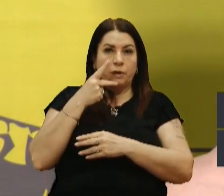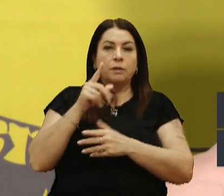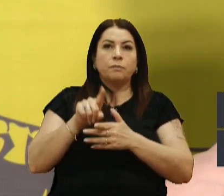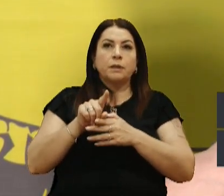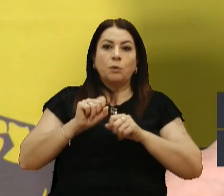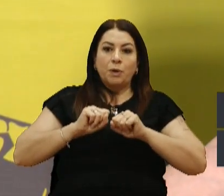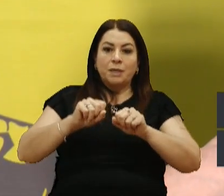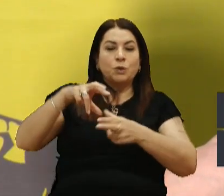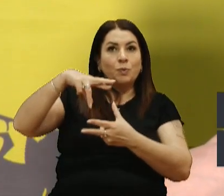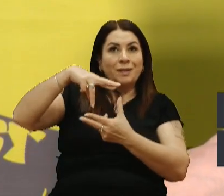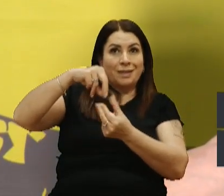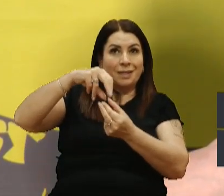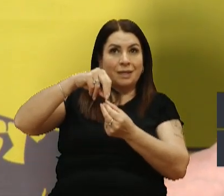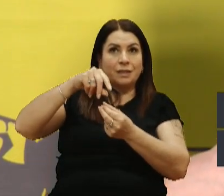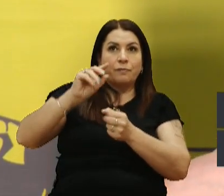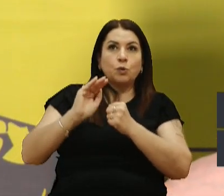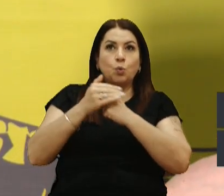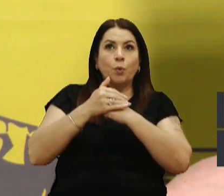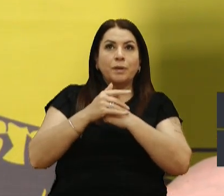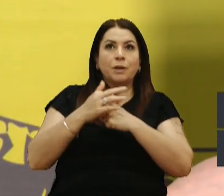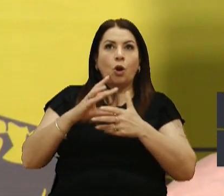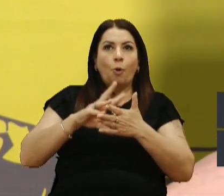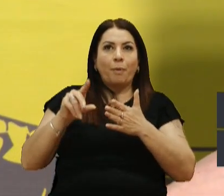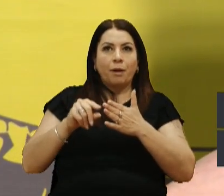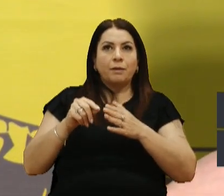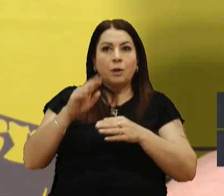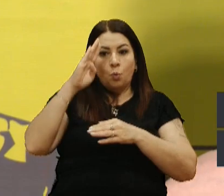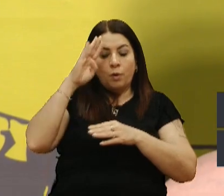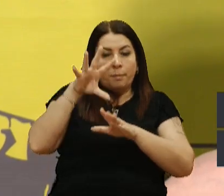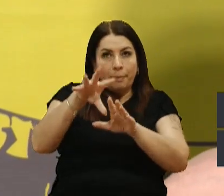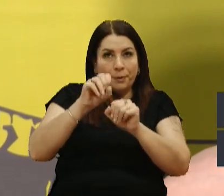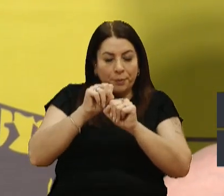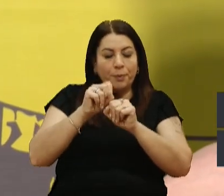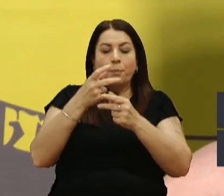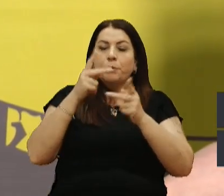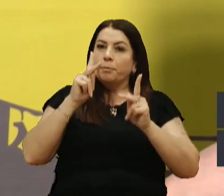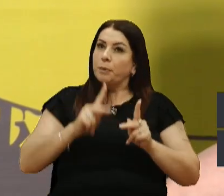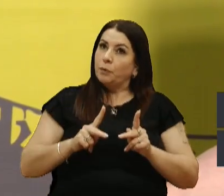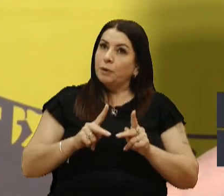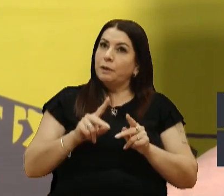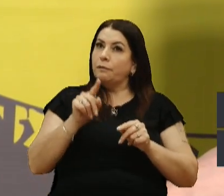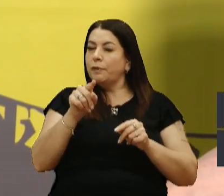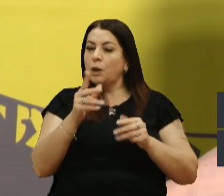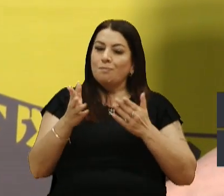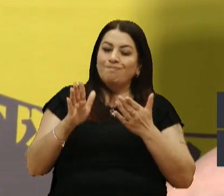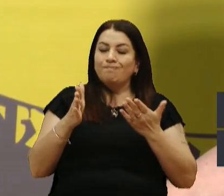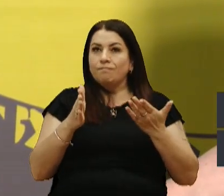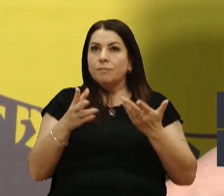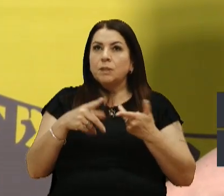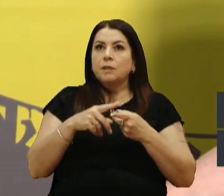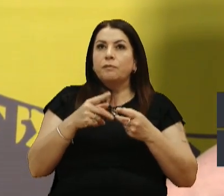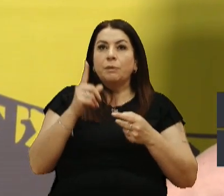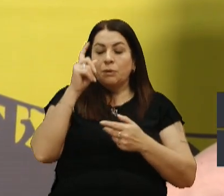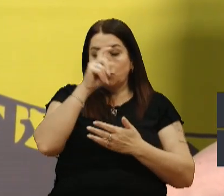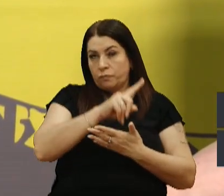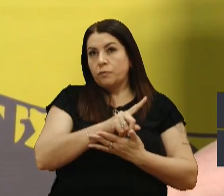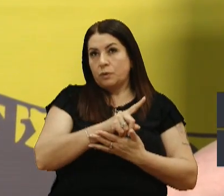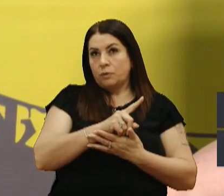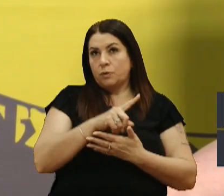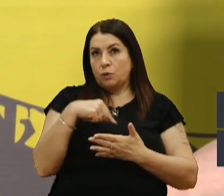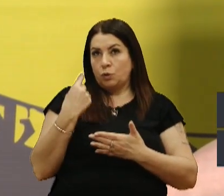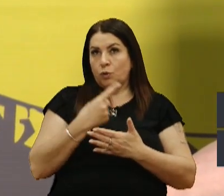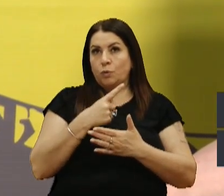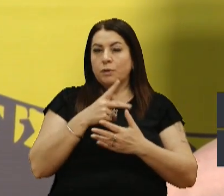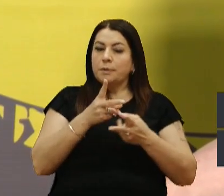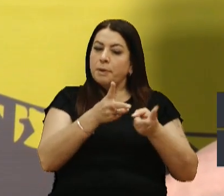de reciclagem ali e estava escondendo coisa furtada, a guarda pegou. Então, muitas pessoas ficam nesse meio e aí fica mais difícil a gente